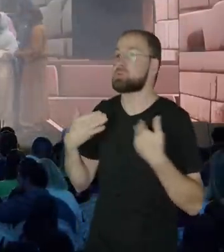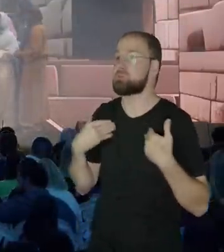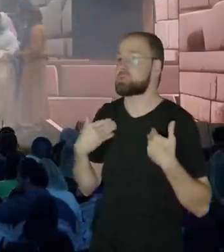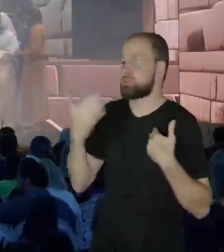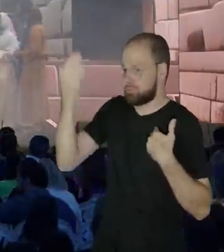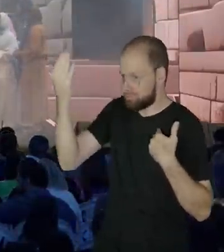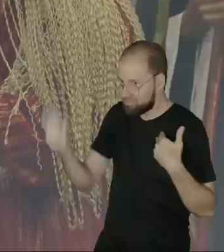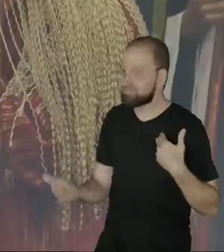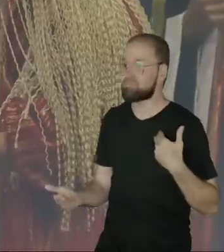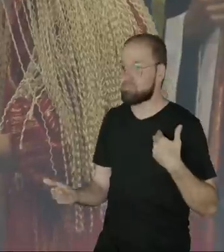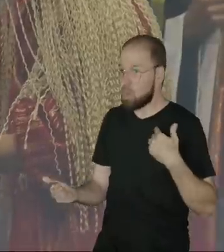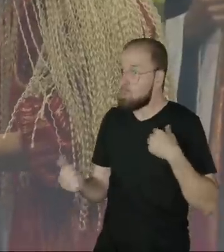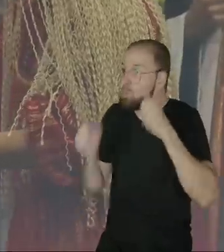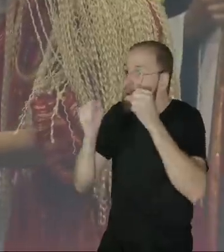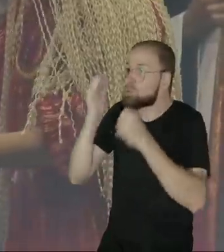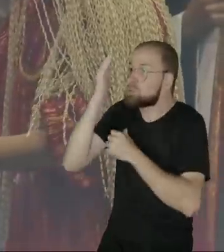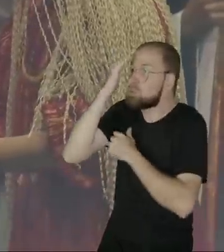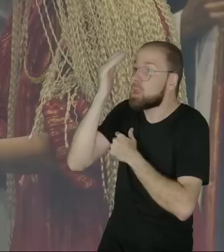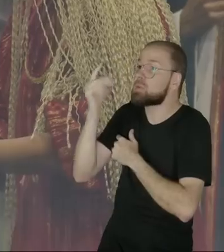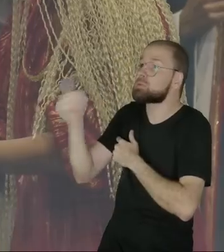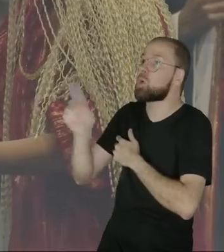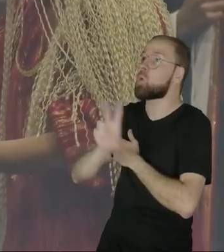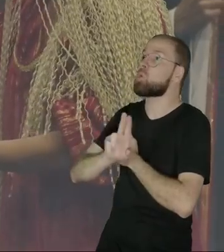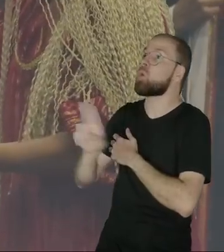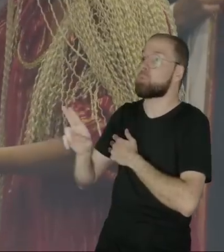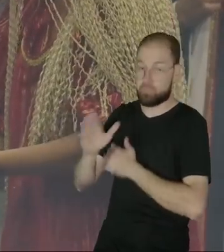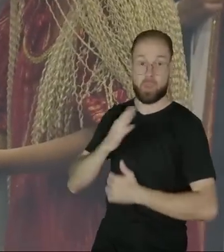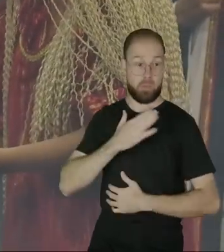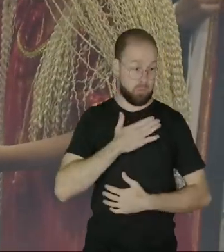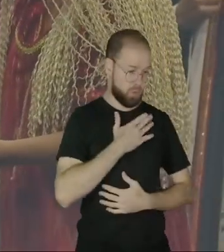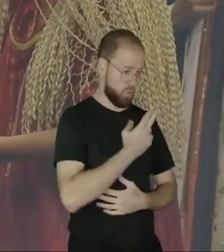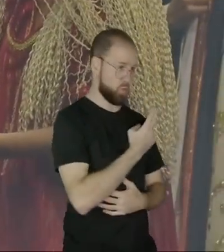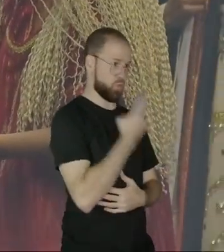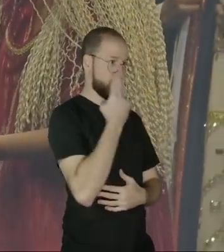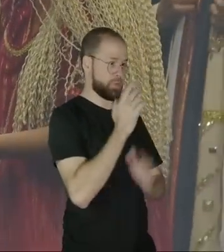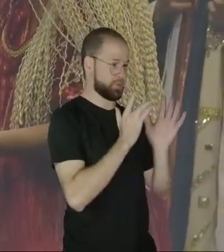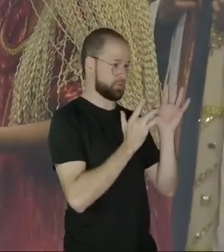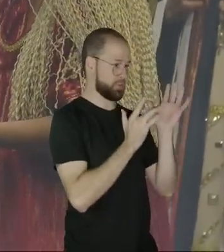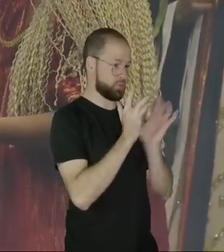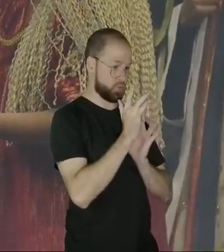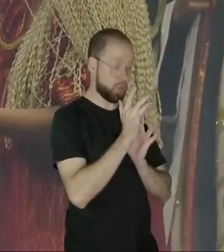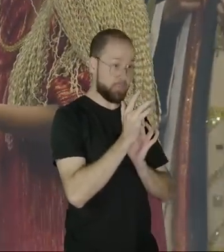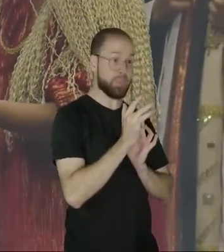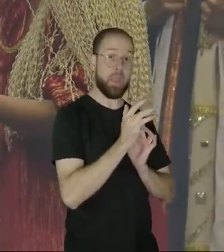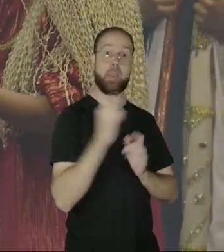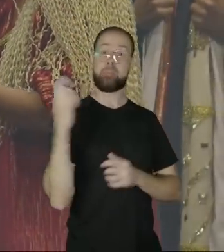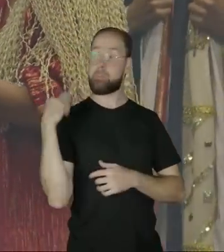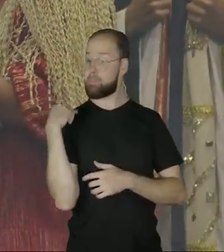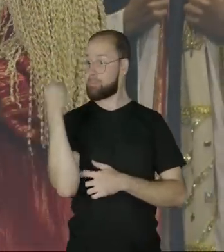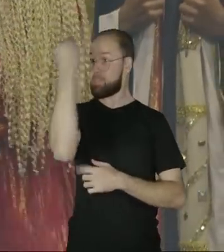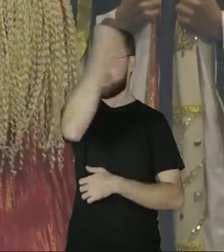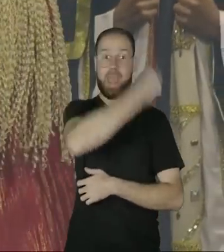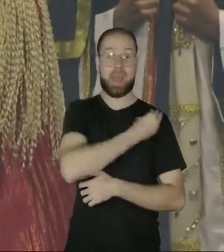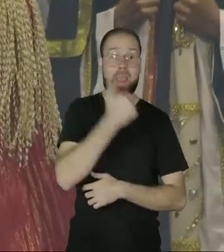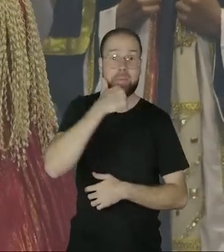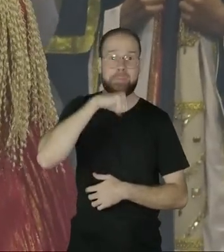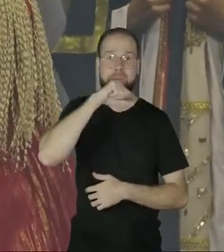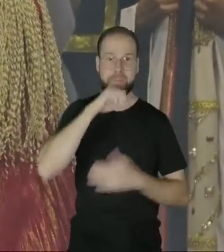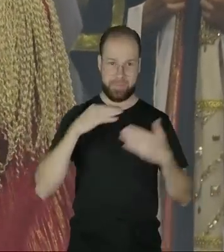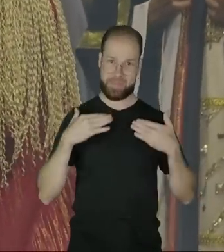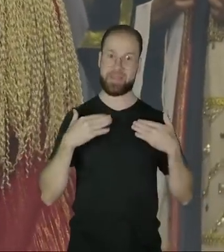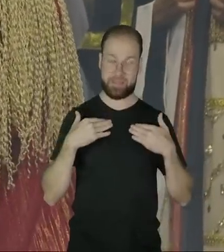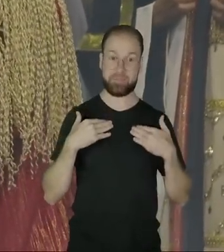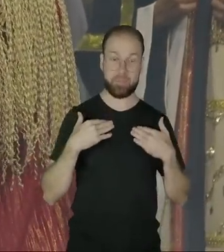eu posso saber o seu nome? Meu nome é Jesus. Sou filho de Maria de Nazaré. Me chamo